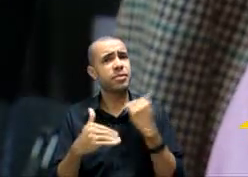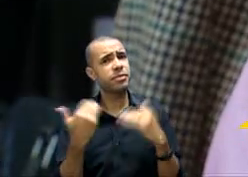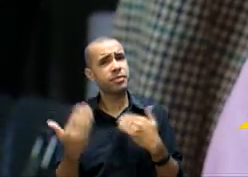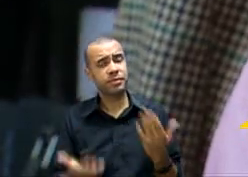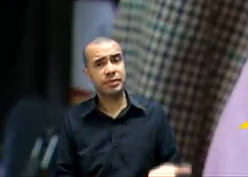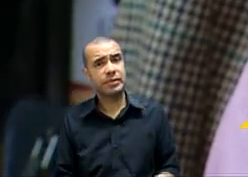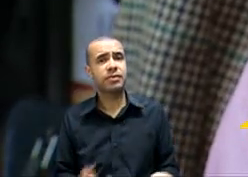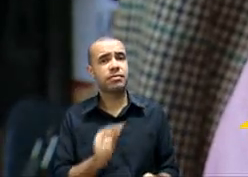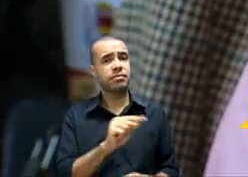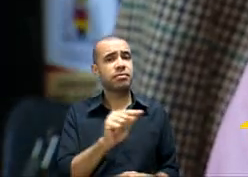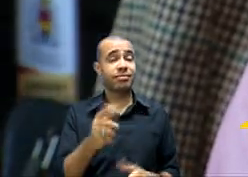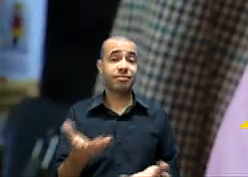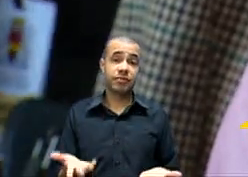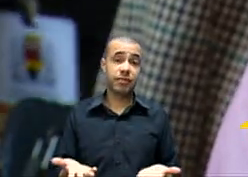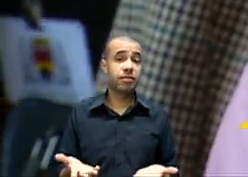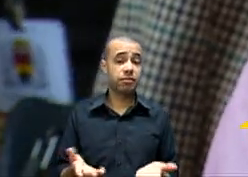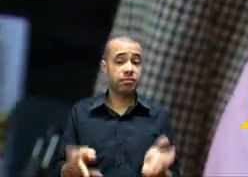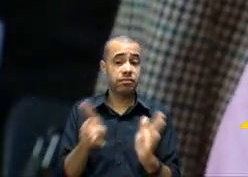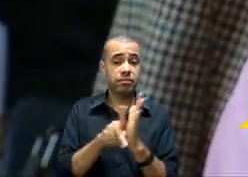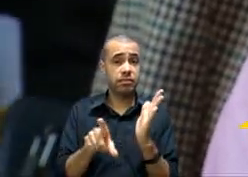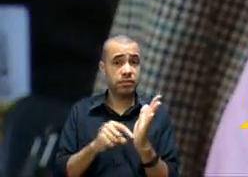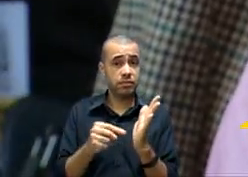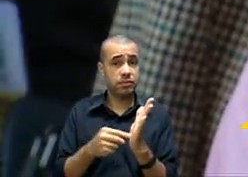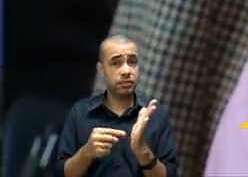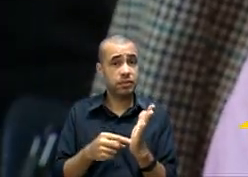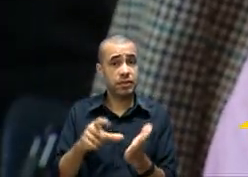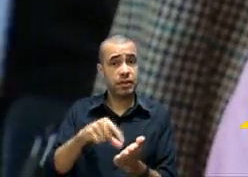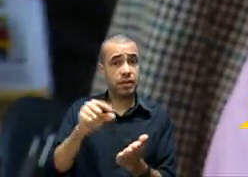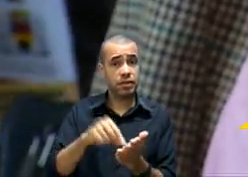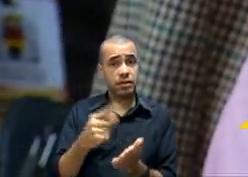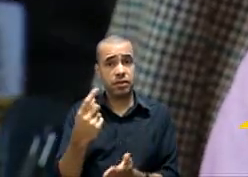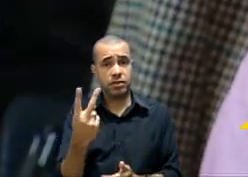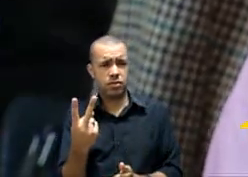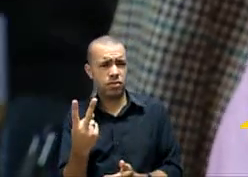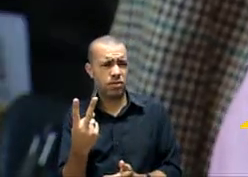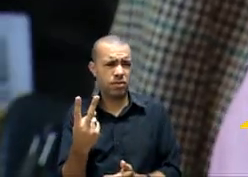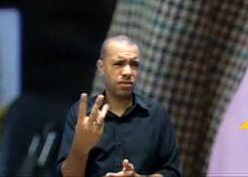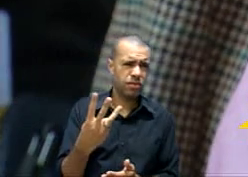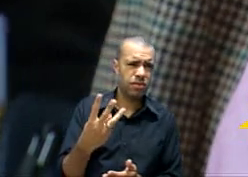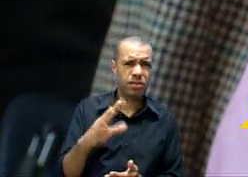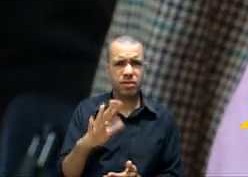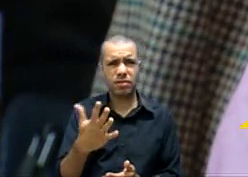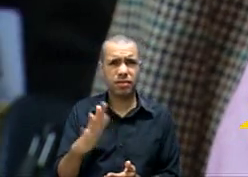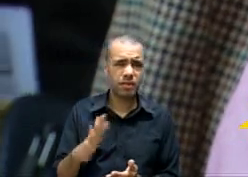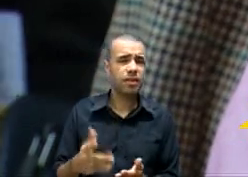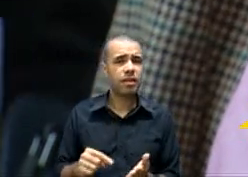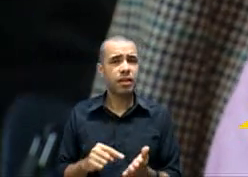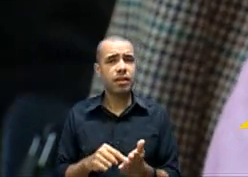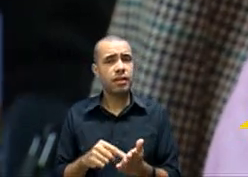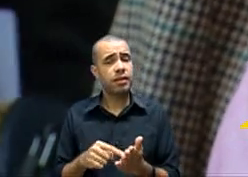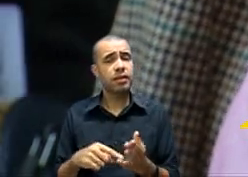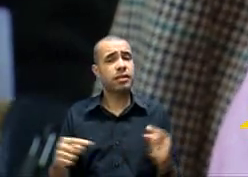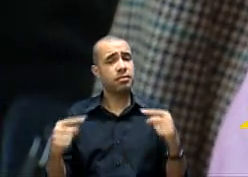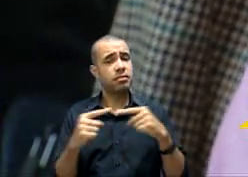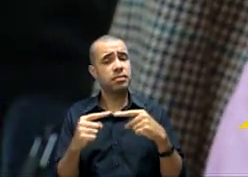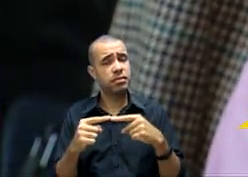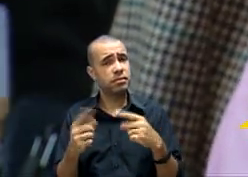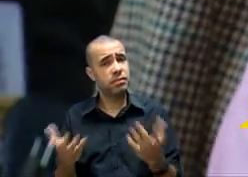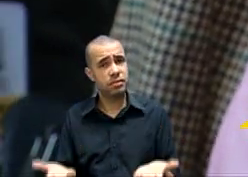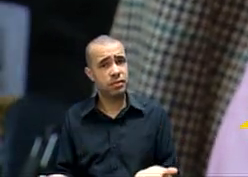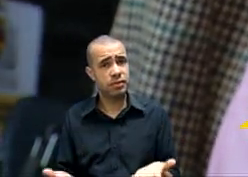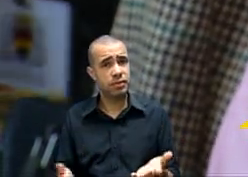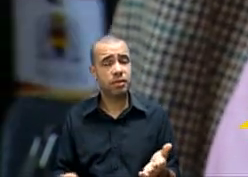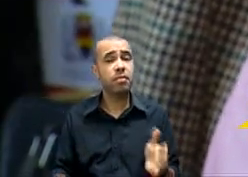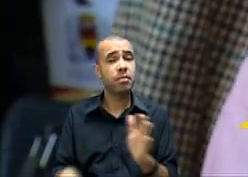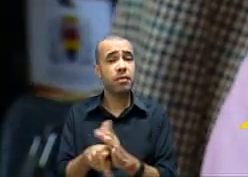Excelência destacou bem, são dois, três artigos da questão das funções da Secretaria